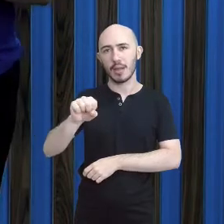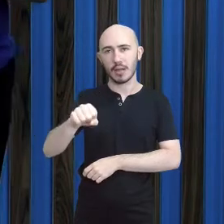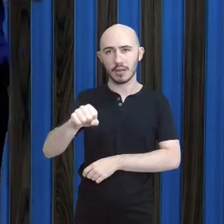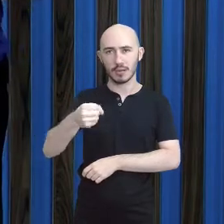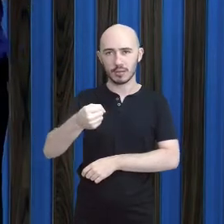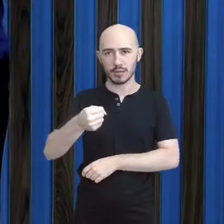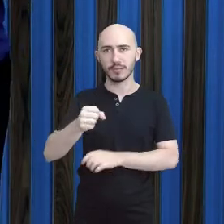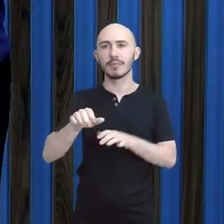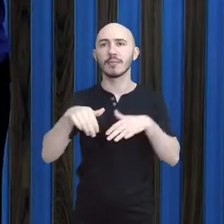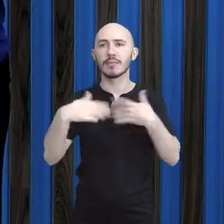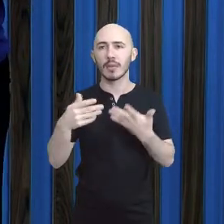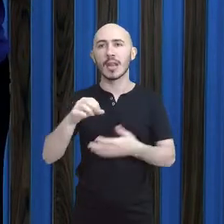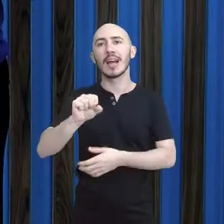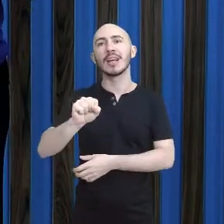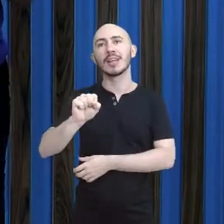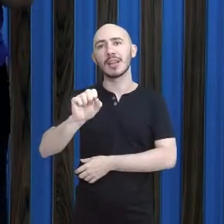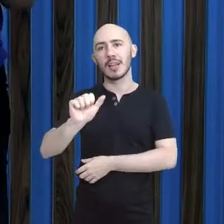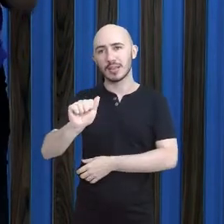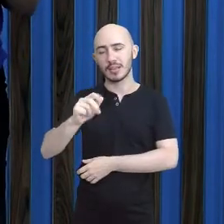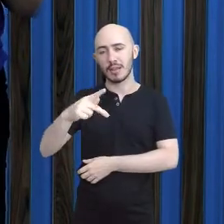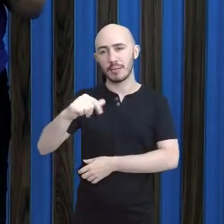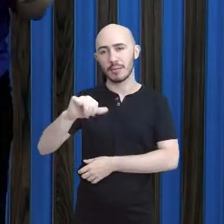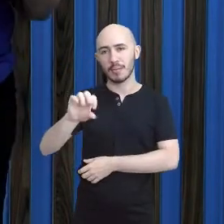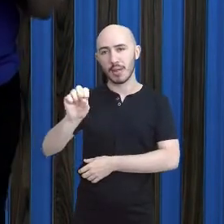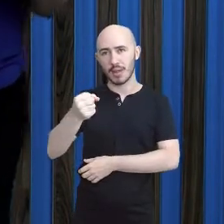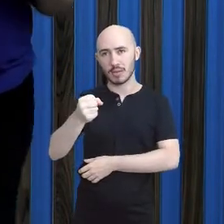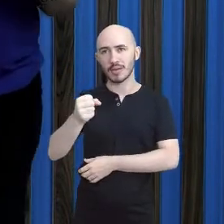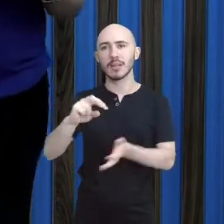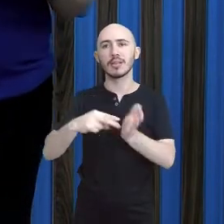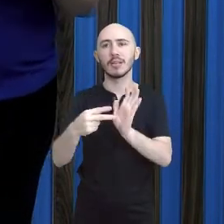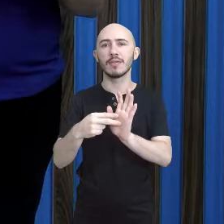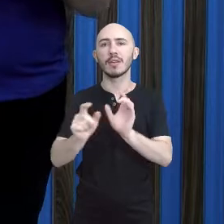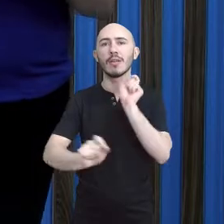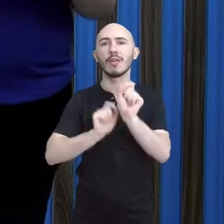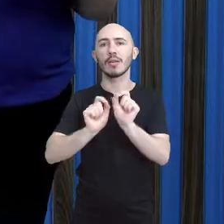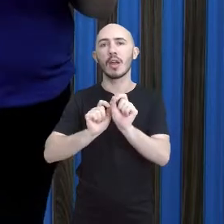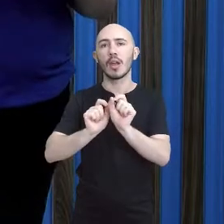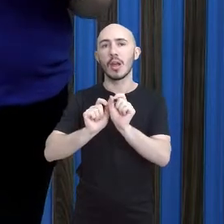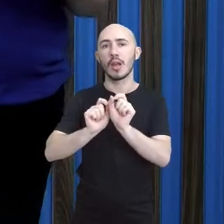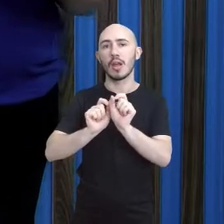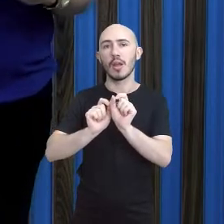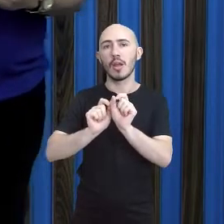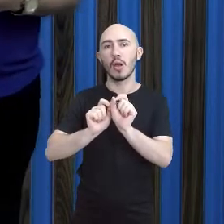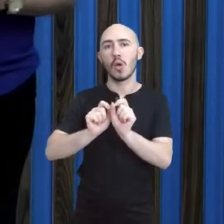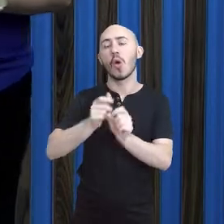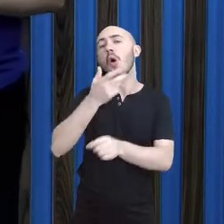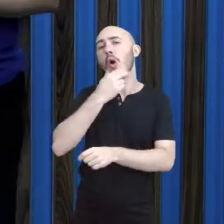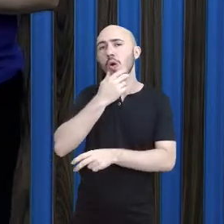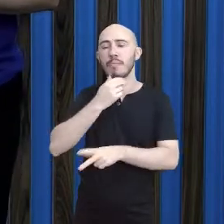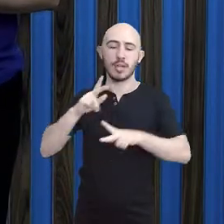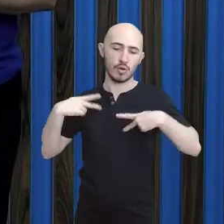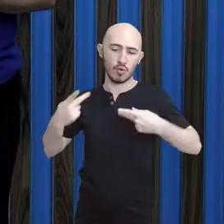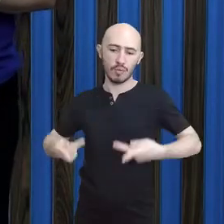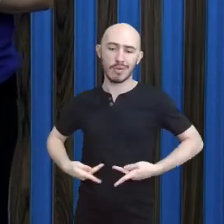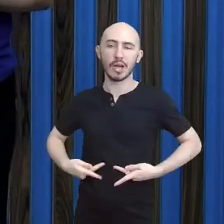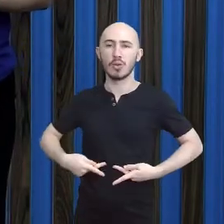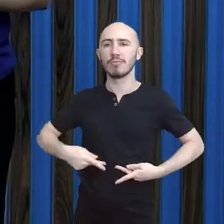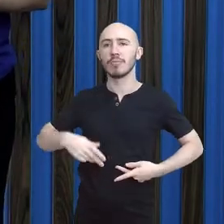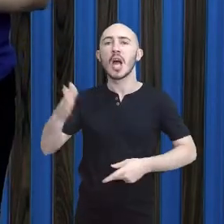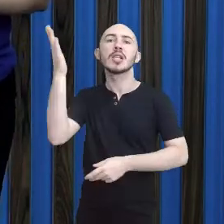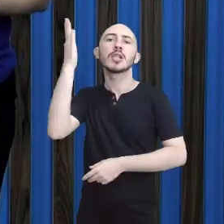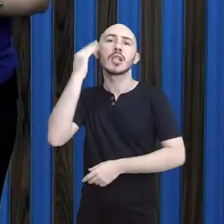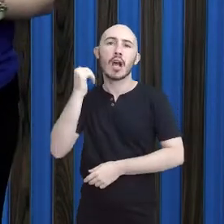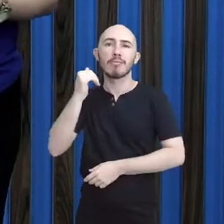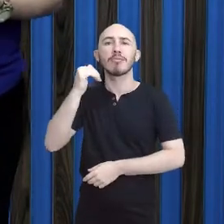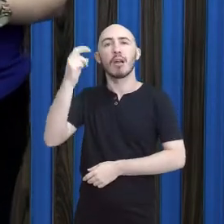a avaliar o nosso histórico aqui, principalmente esses últimos anos, como eu falei para vocês, será